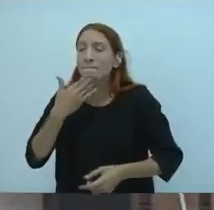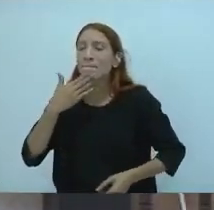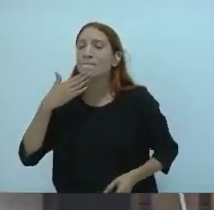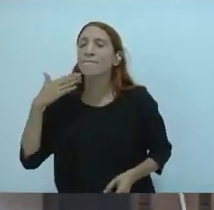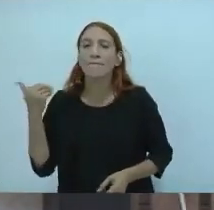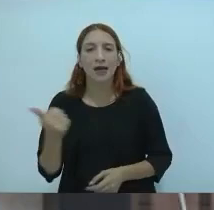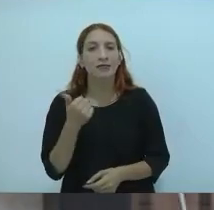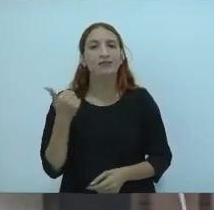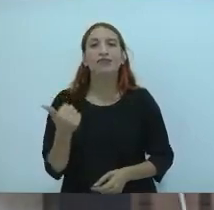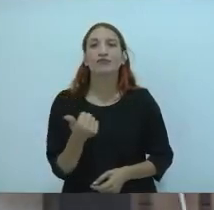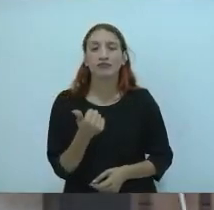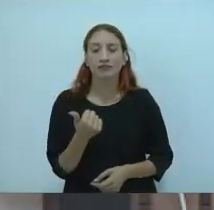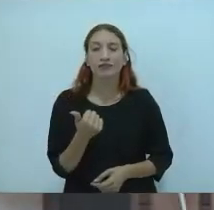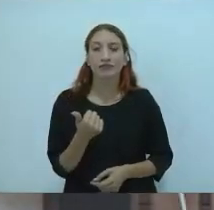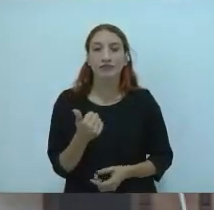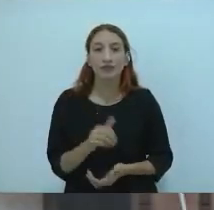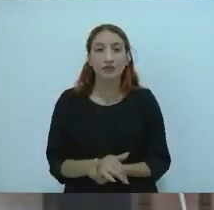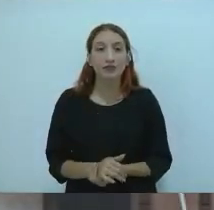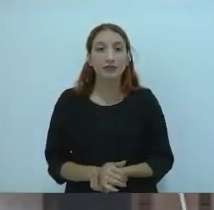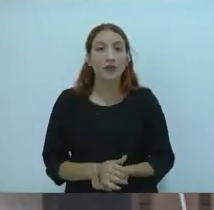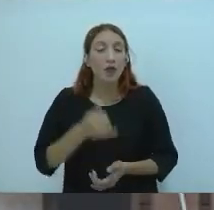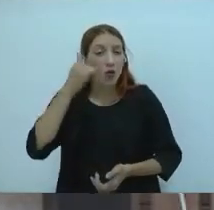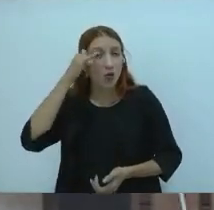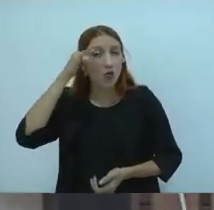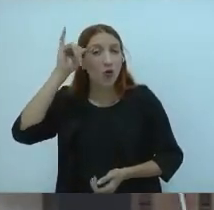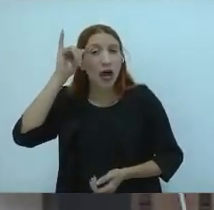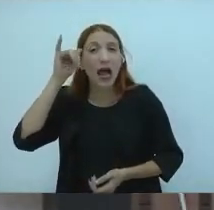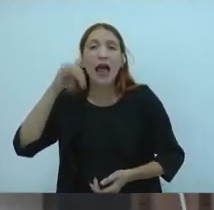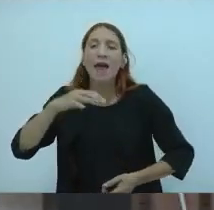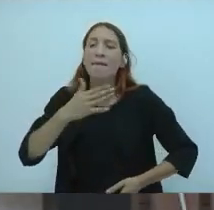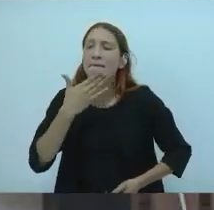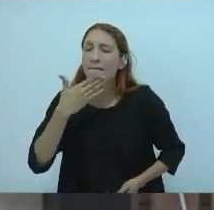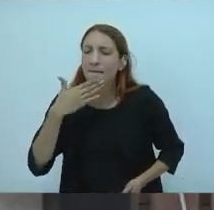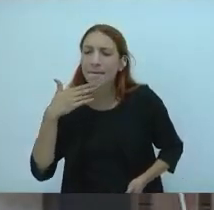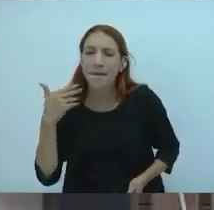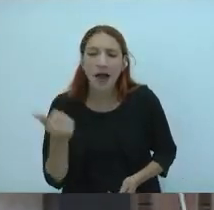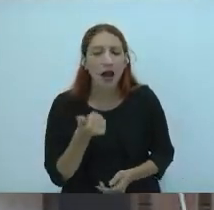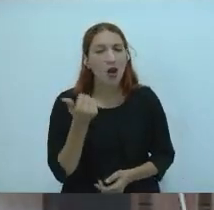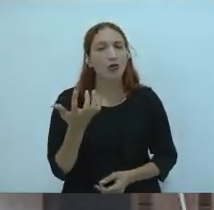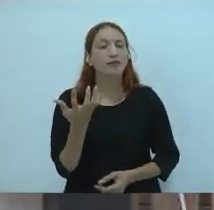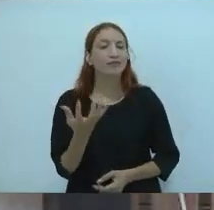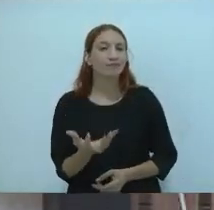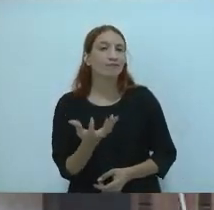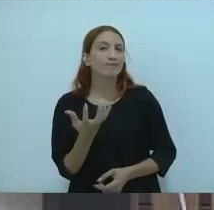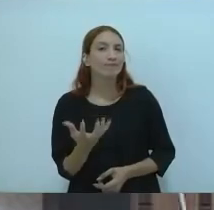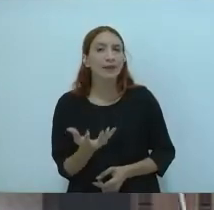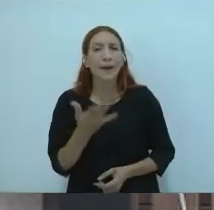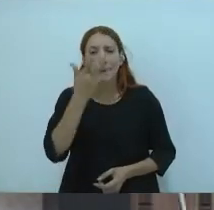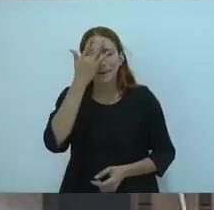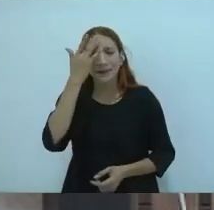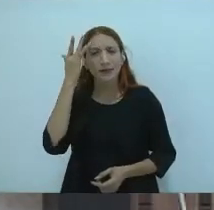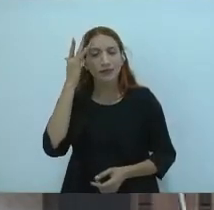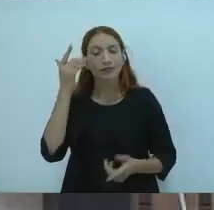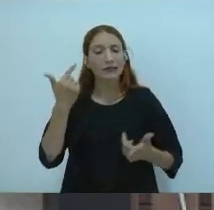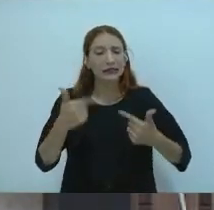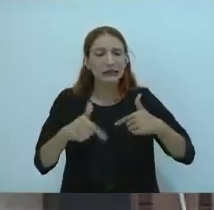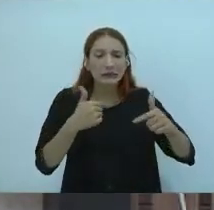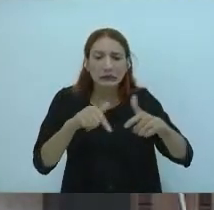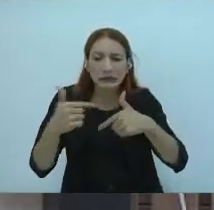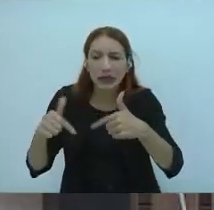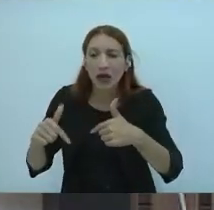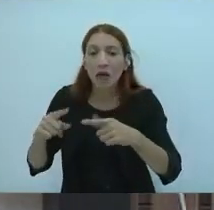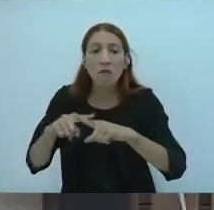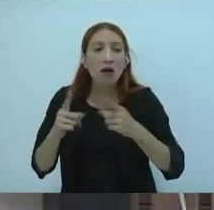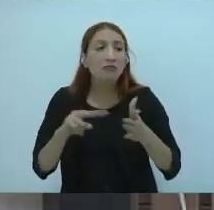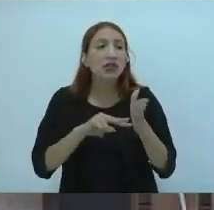melhor que faz como vaqueiro que cuida da pecuária como nossa região é pecuária mas o que